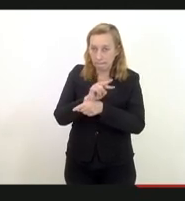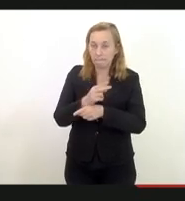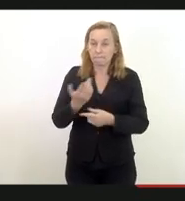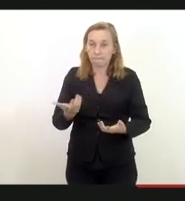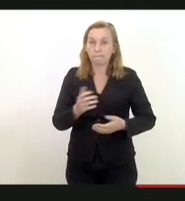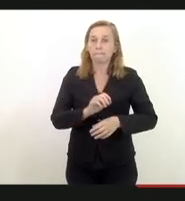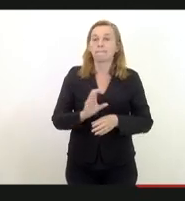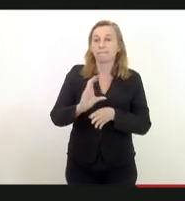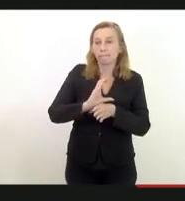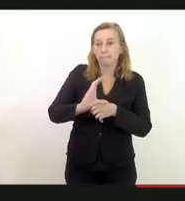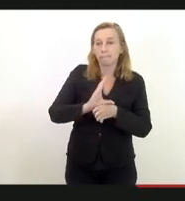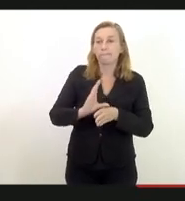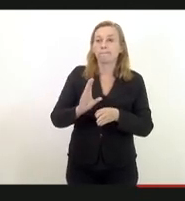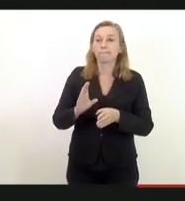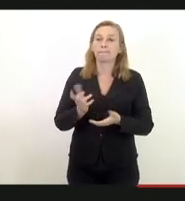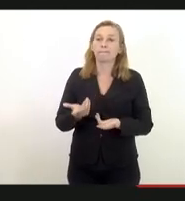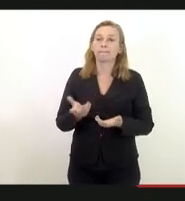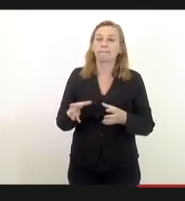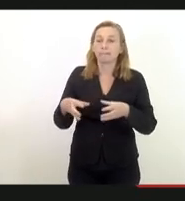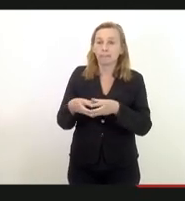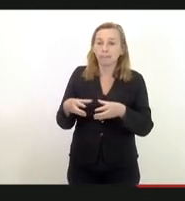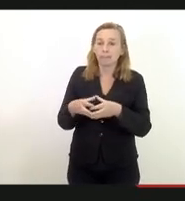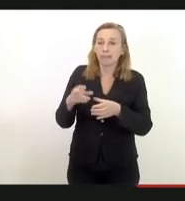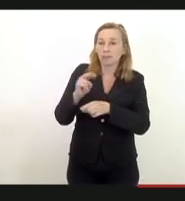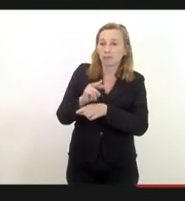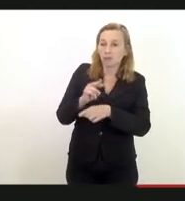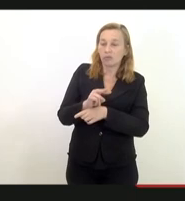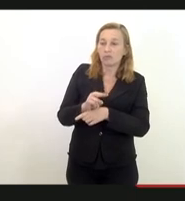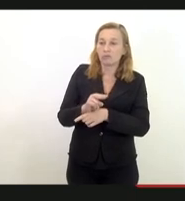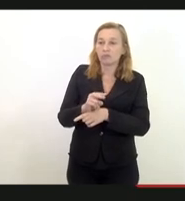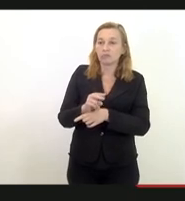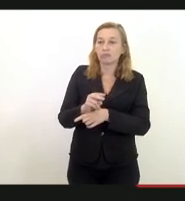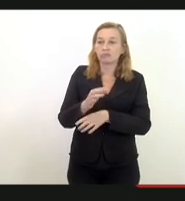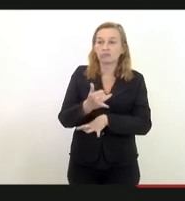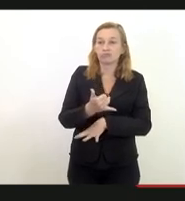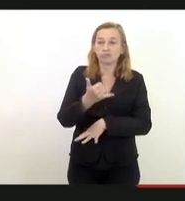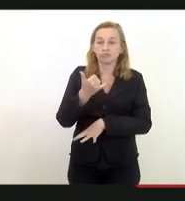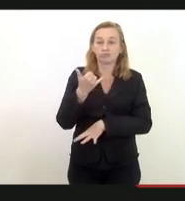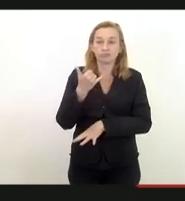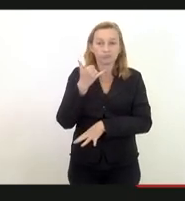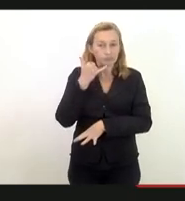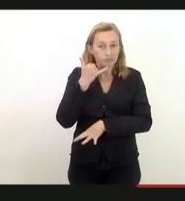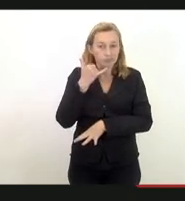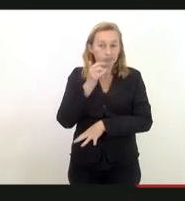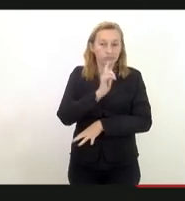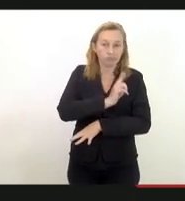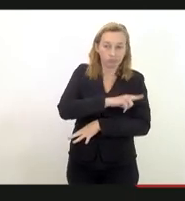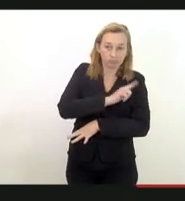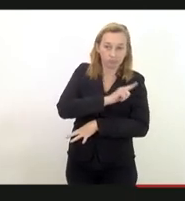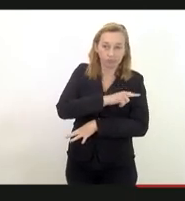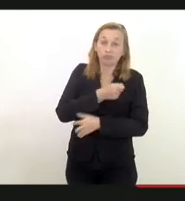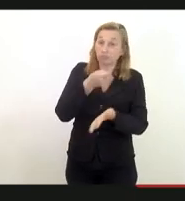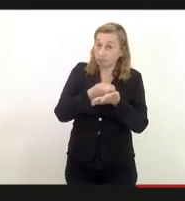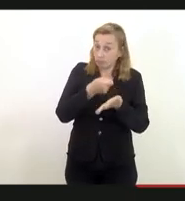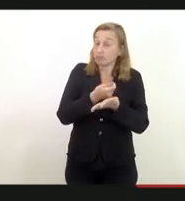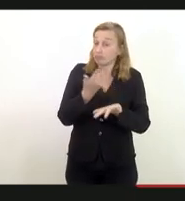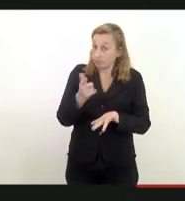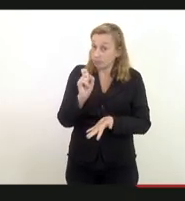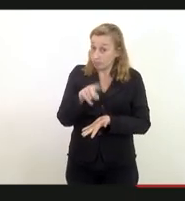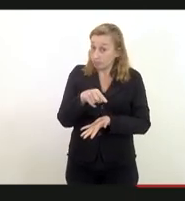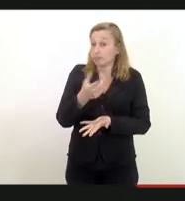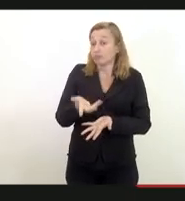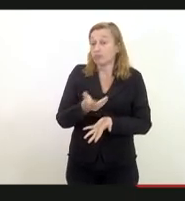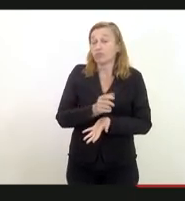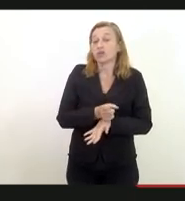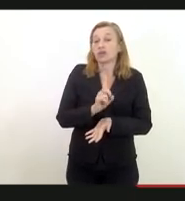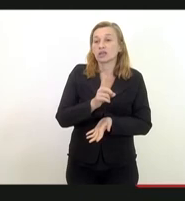fiscalização da aplicação dos recursos, é entrar em contato com o gestor e cobrar, né? Caso